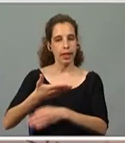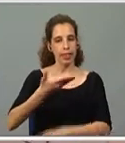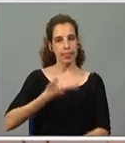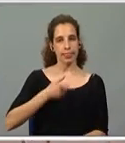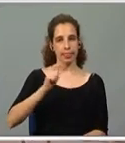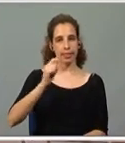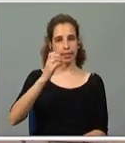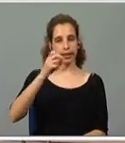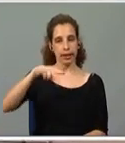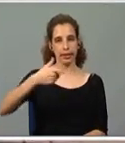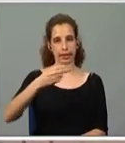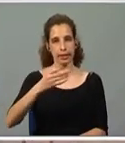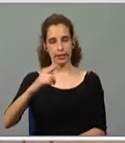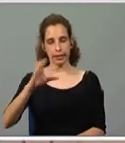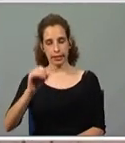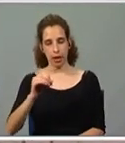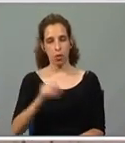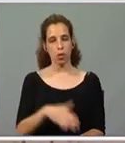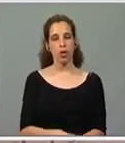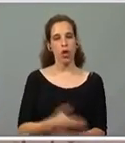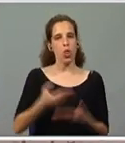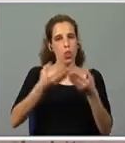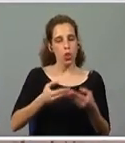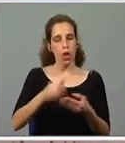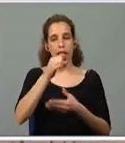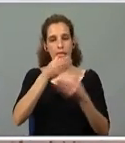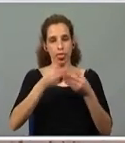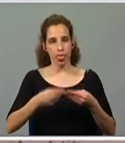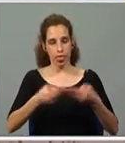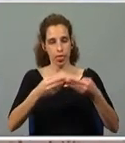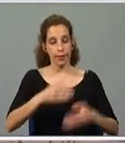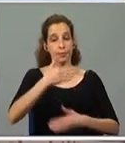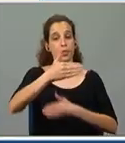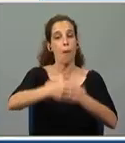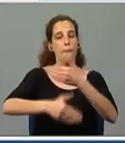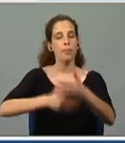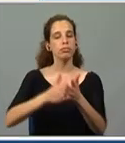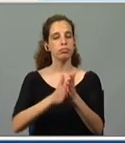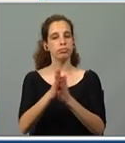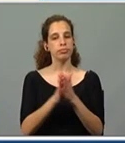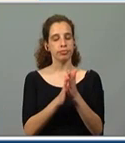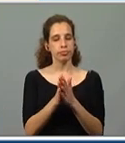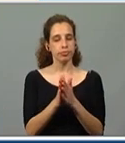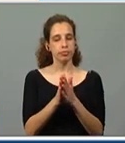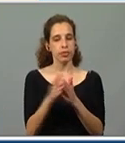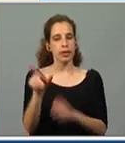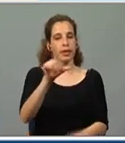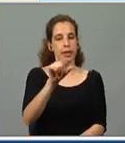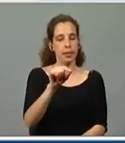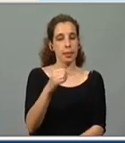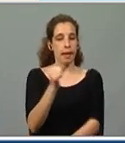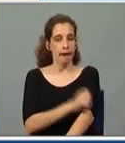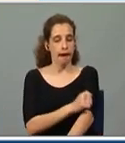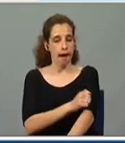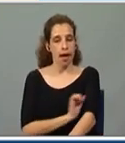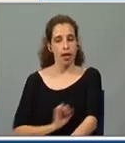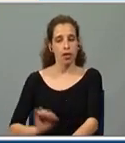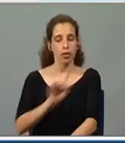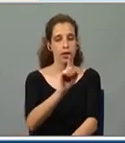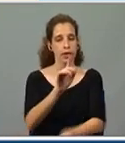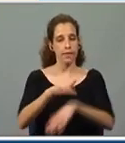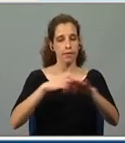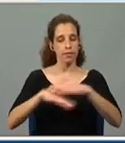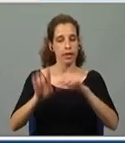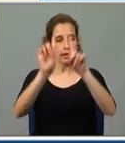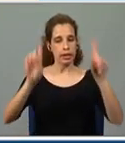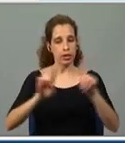decantação sólido-líquido. Ora, a decantação sólido-líquido é um processo que é utilizado também nas nossas casas, aqui representado neste